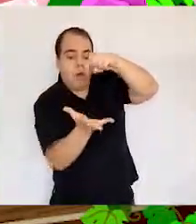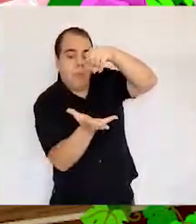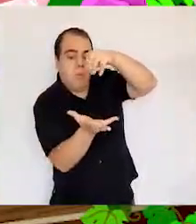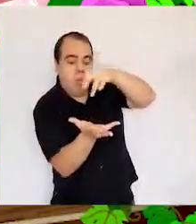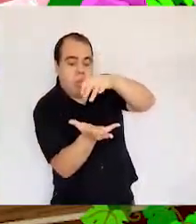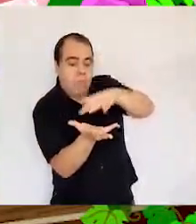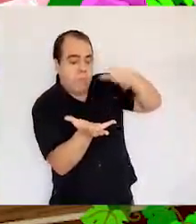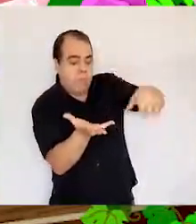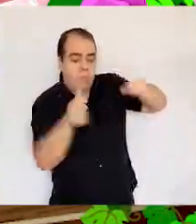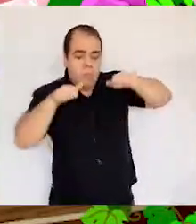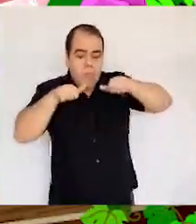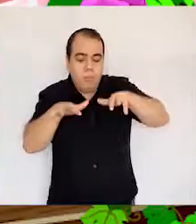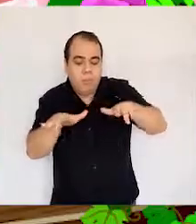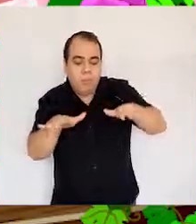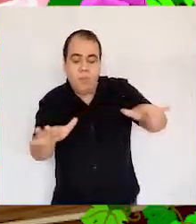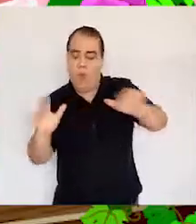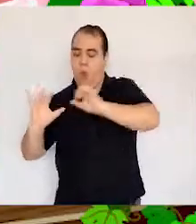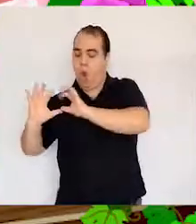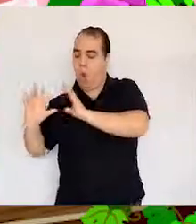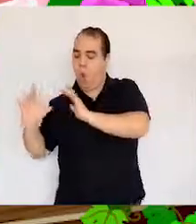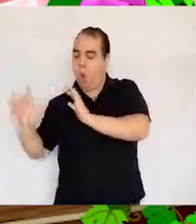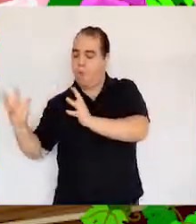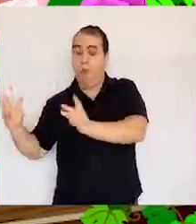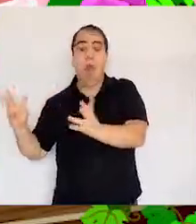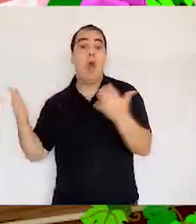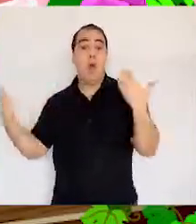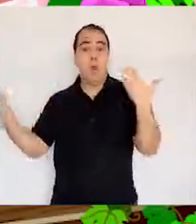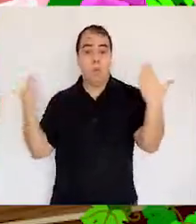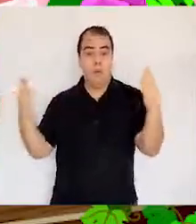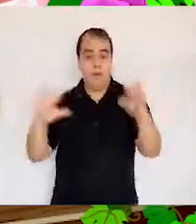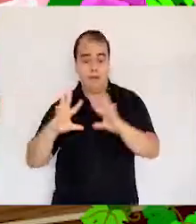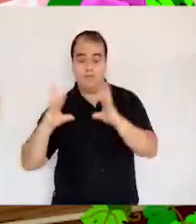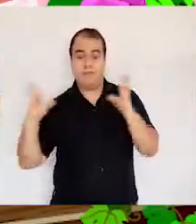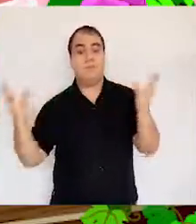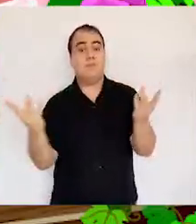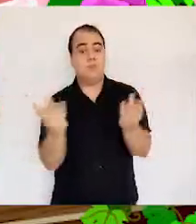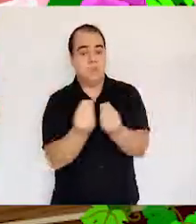família toda é uma colmeia.